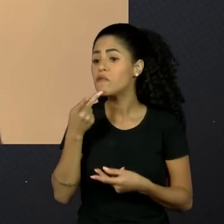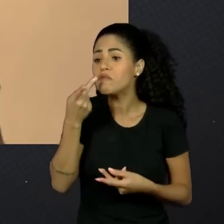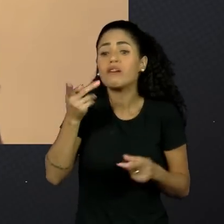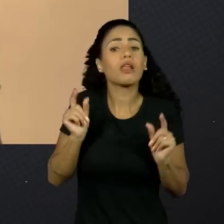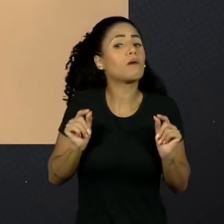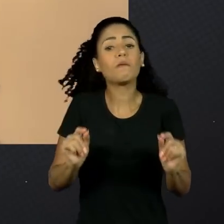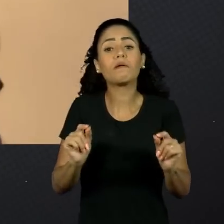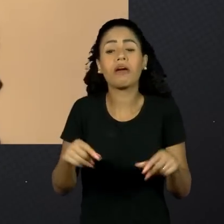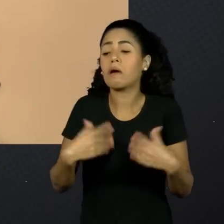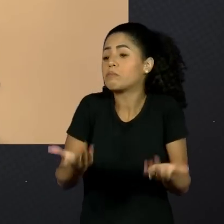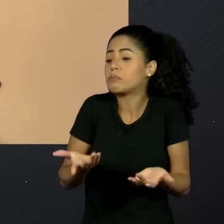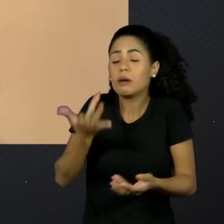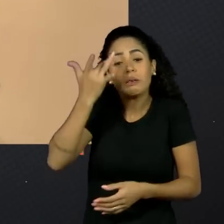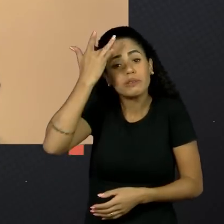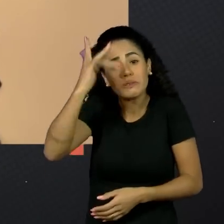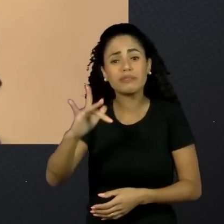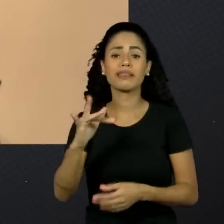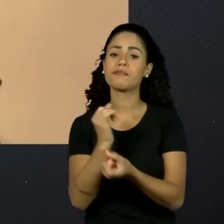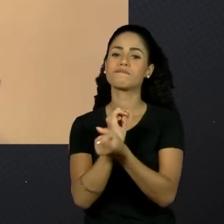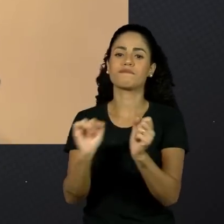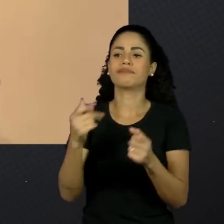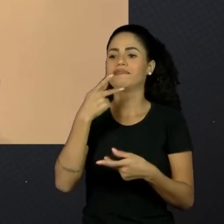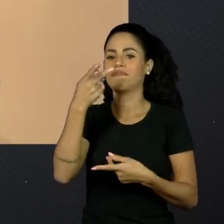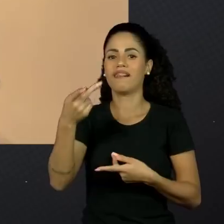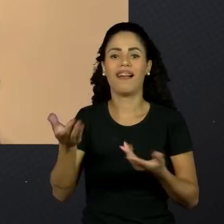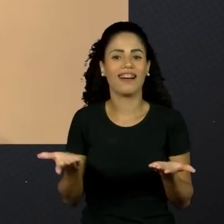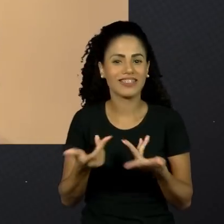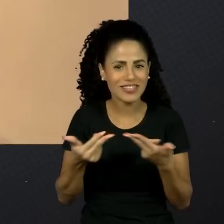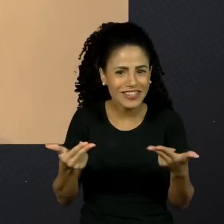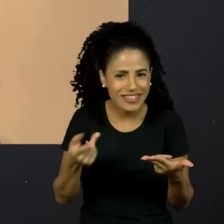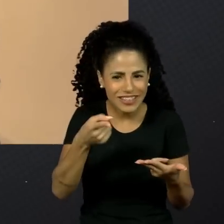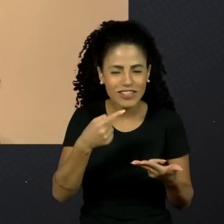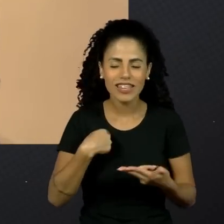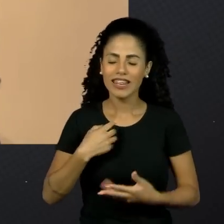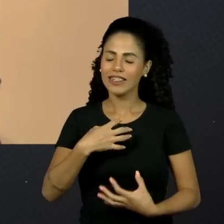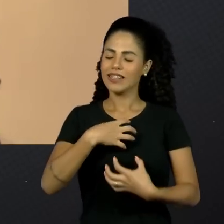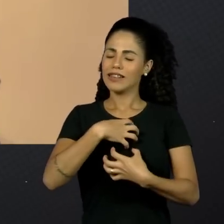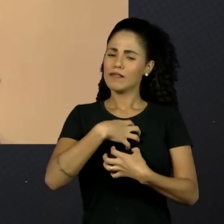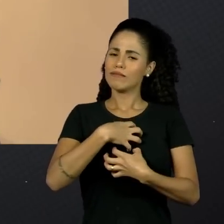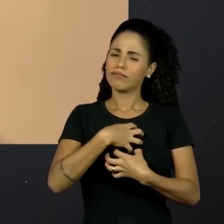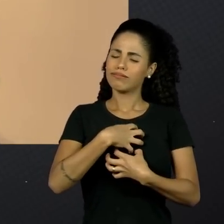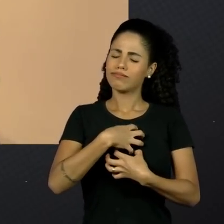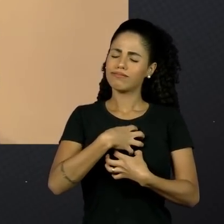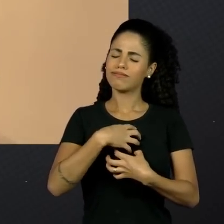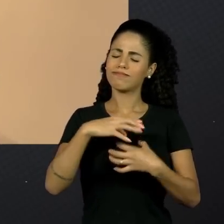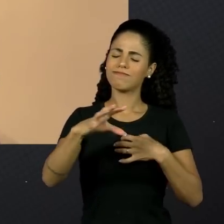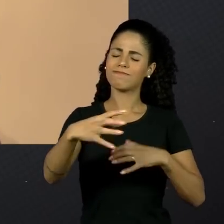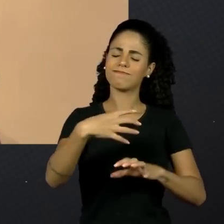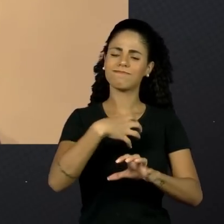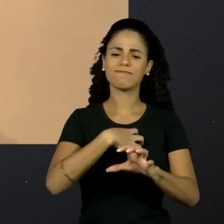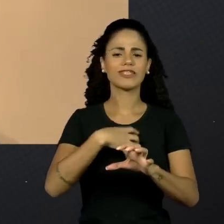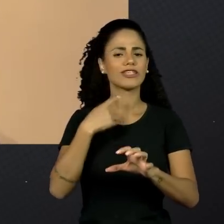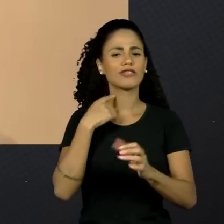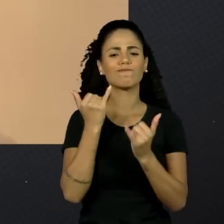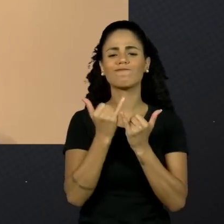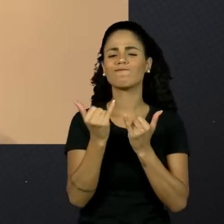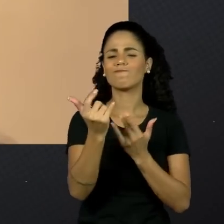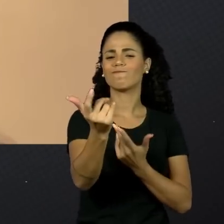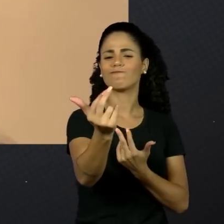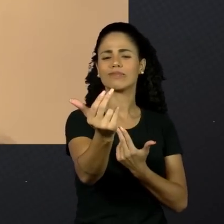se eu falasse de mim. A gente se mistura, nossas almas são tão